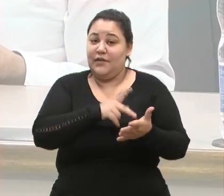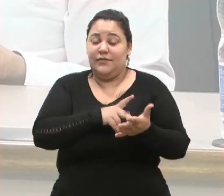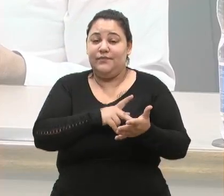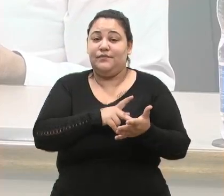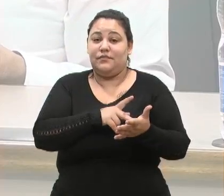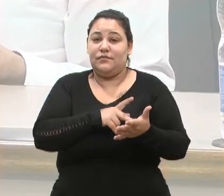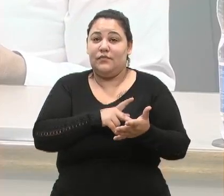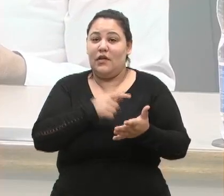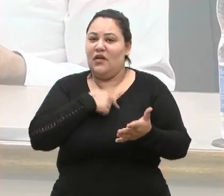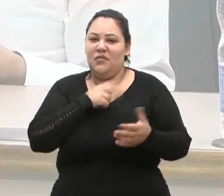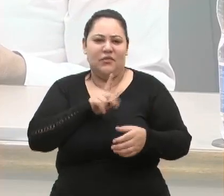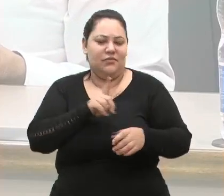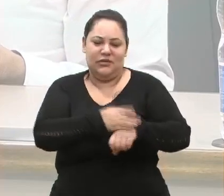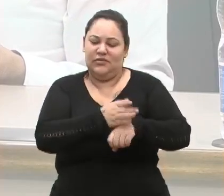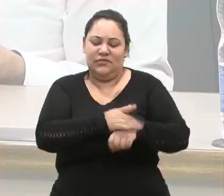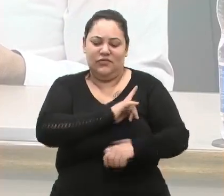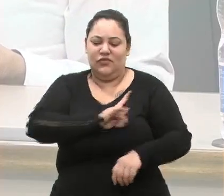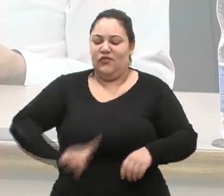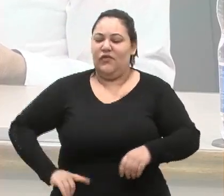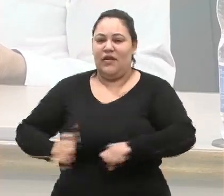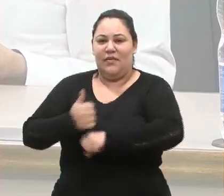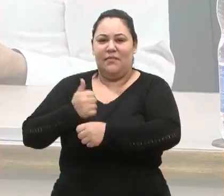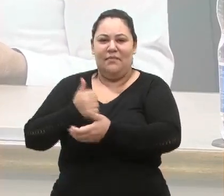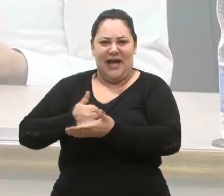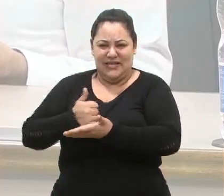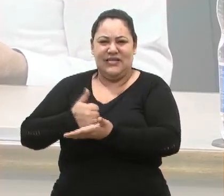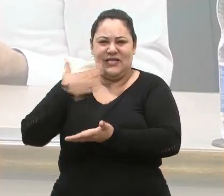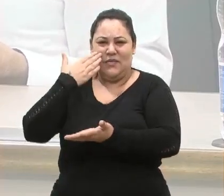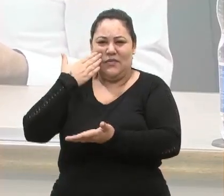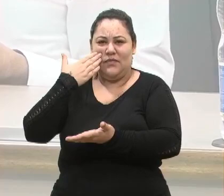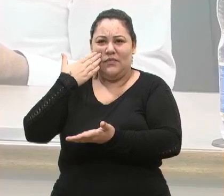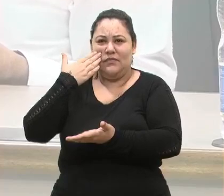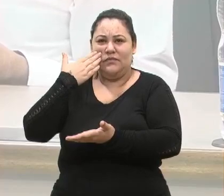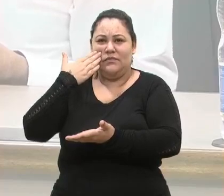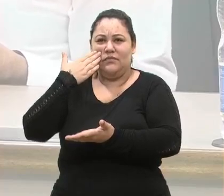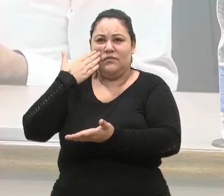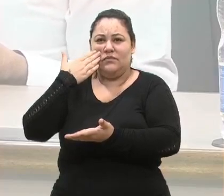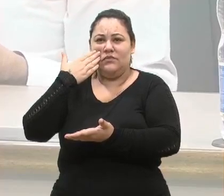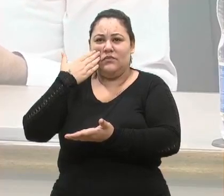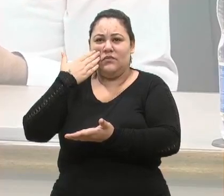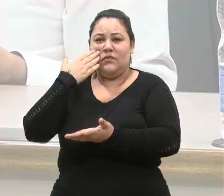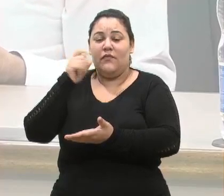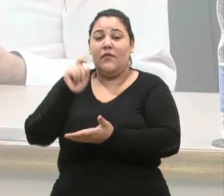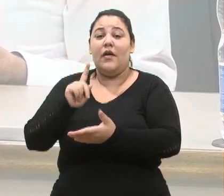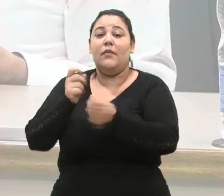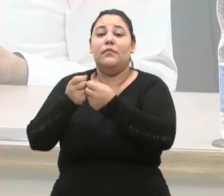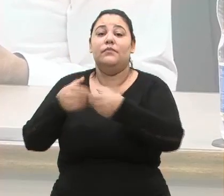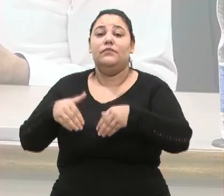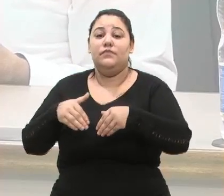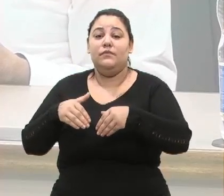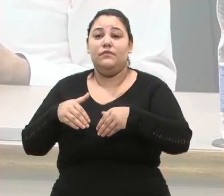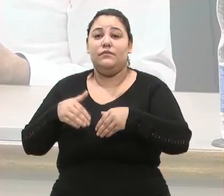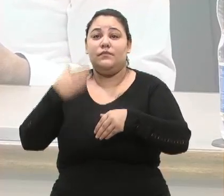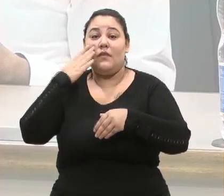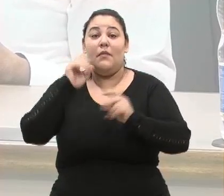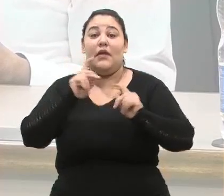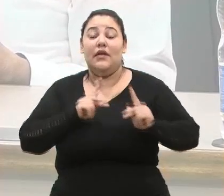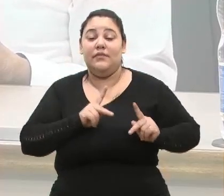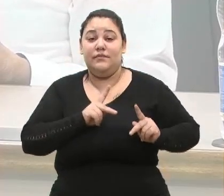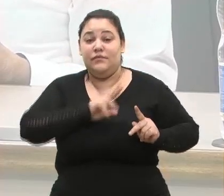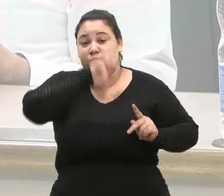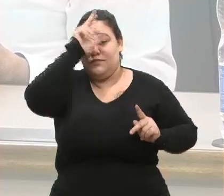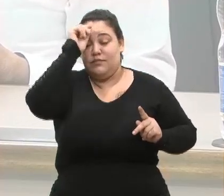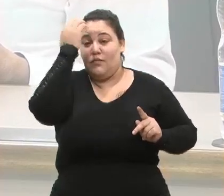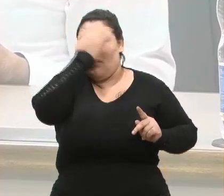governo. Mas, às vezes, por uns aplausos ou vaias, vai prejudicar, sabe quem, vereador Alexandre Bortoluso? O prefeito